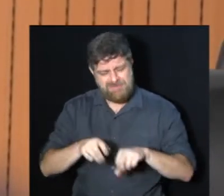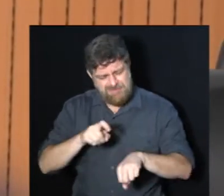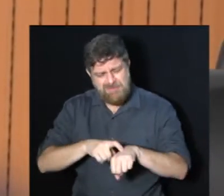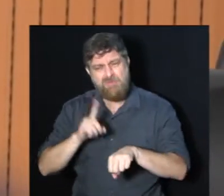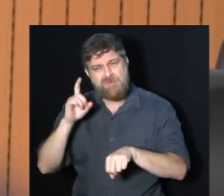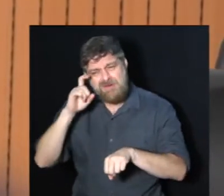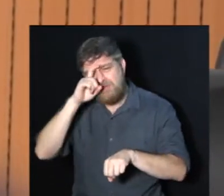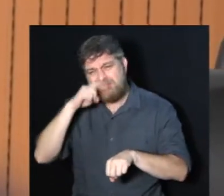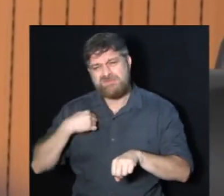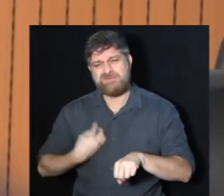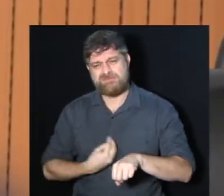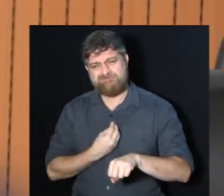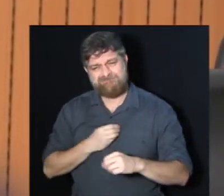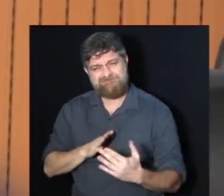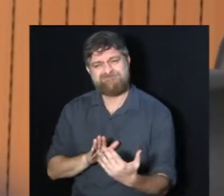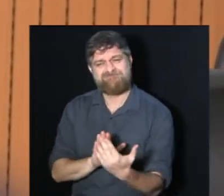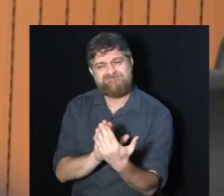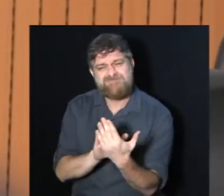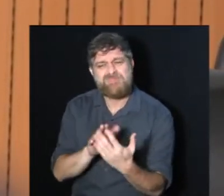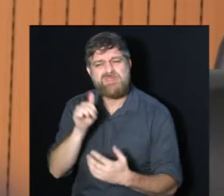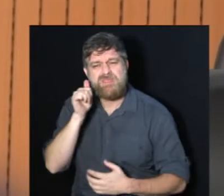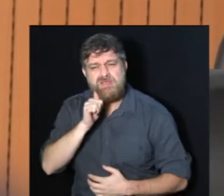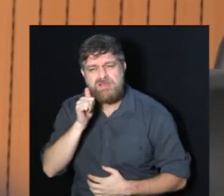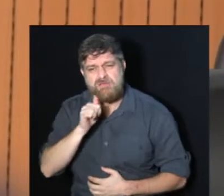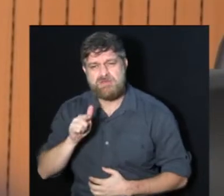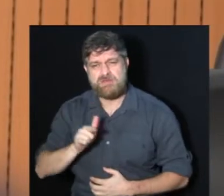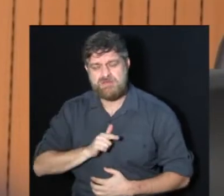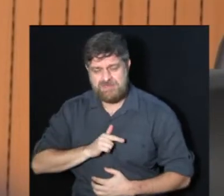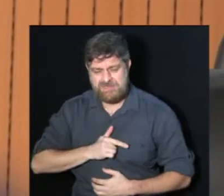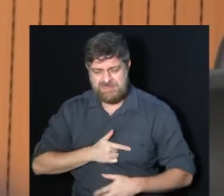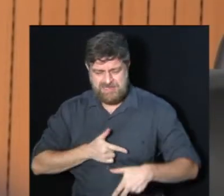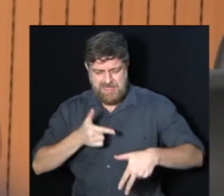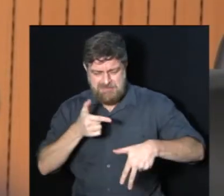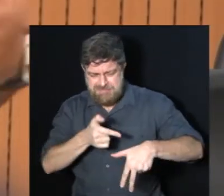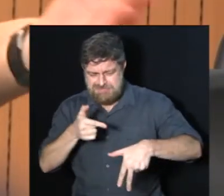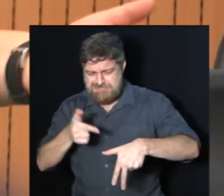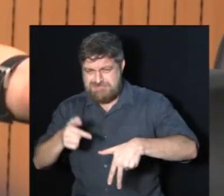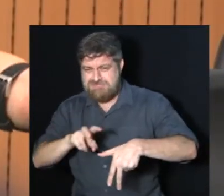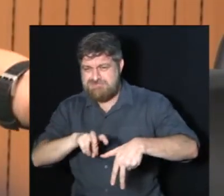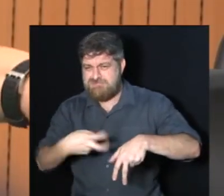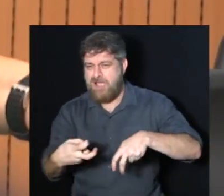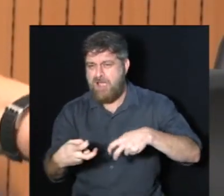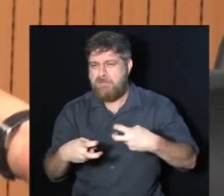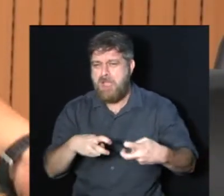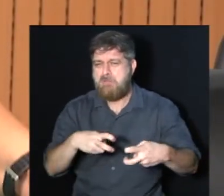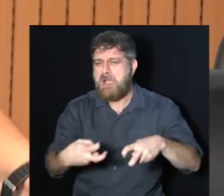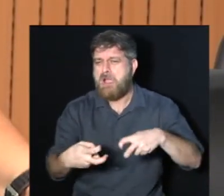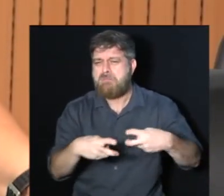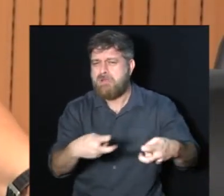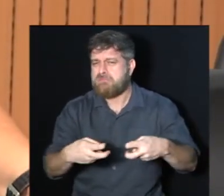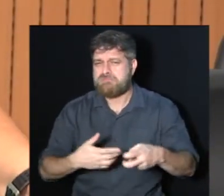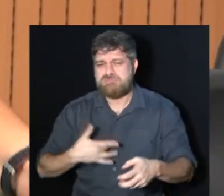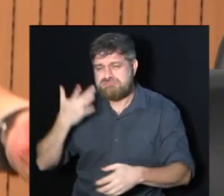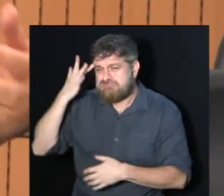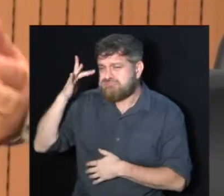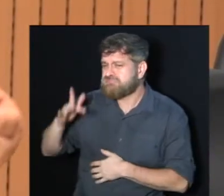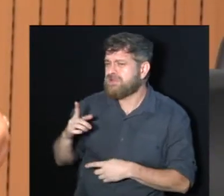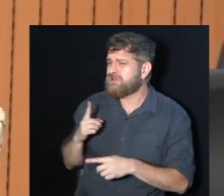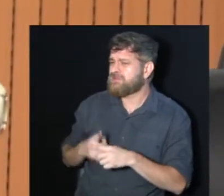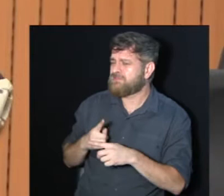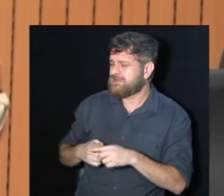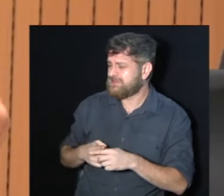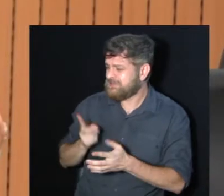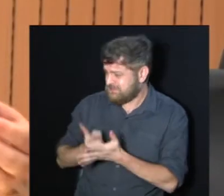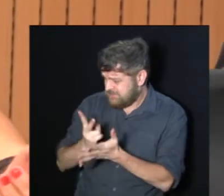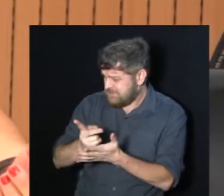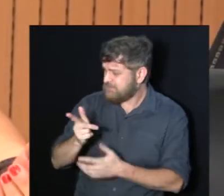está passando, né? Em que as mulheres, em que o feminicídio está cada vez maior. Como ela falou, a gente não sabe se sempre houve,